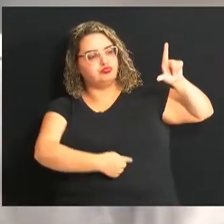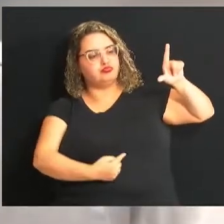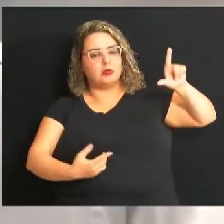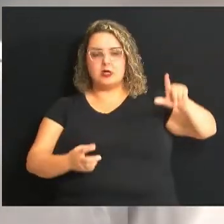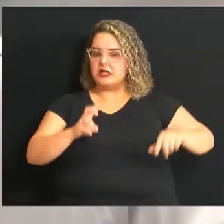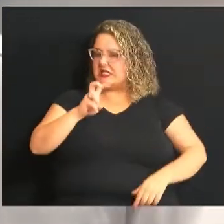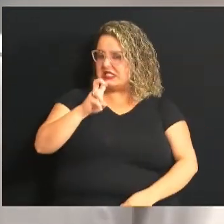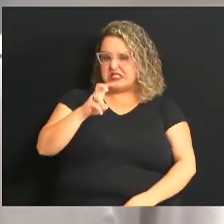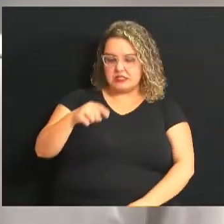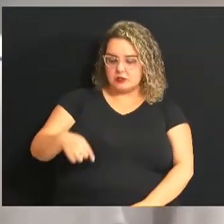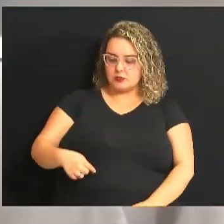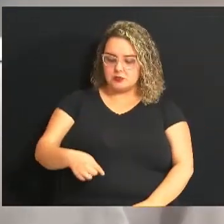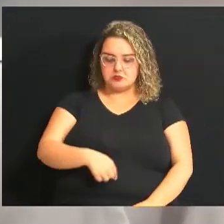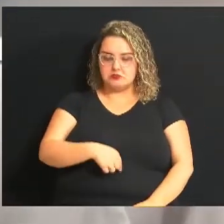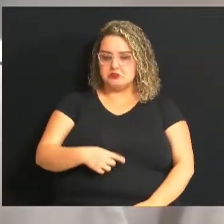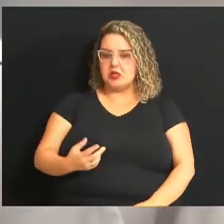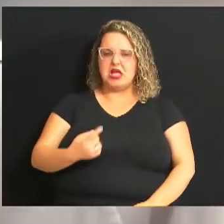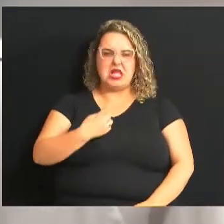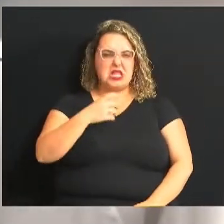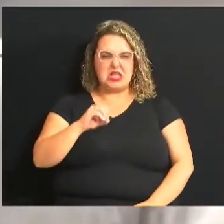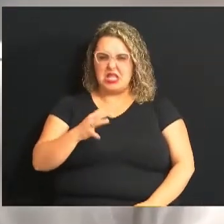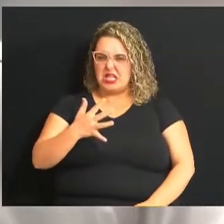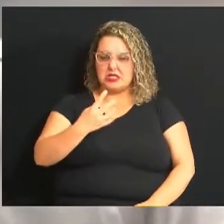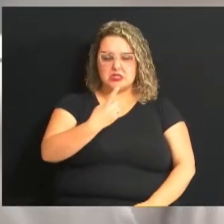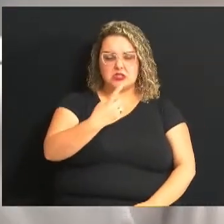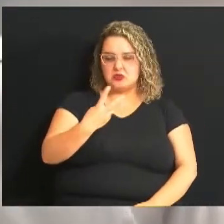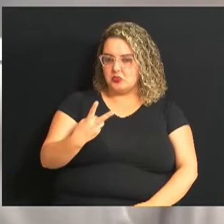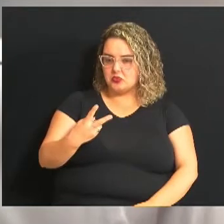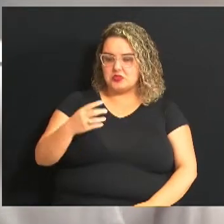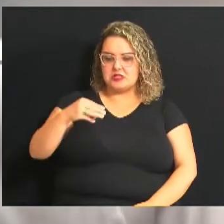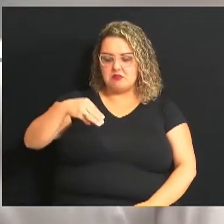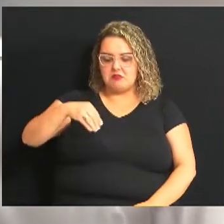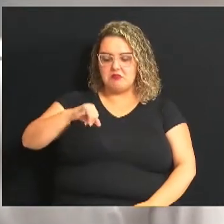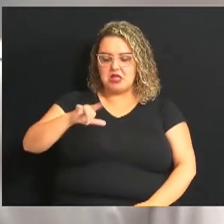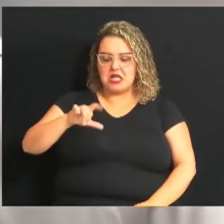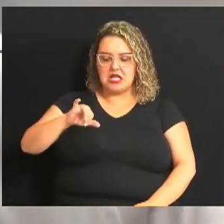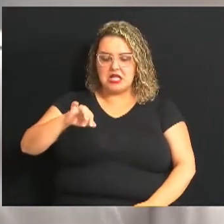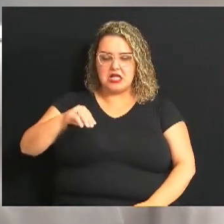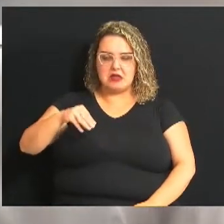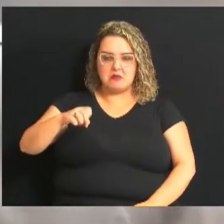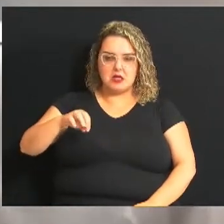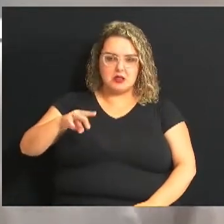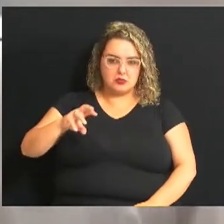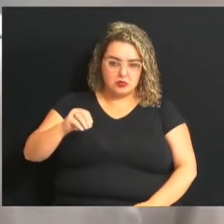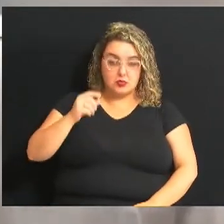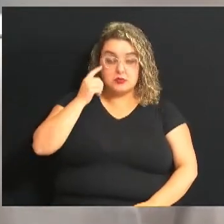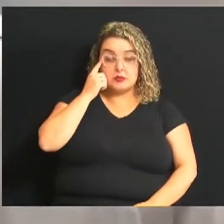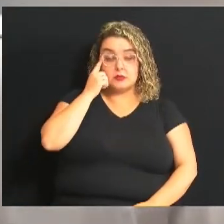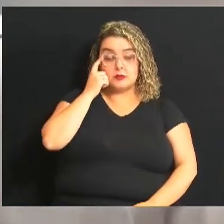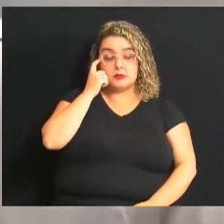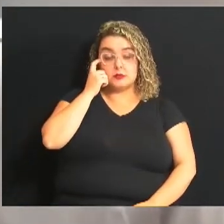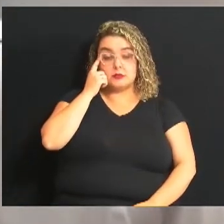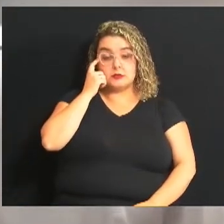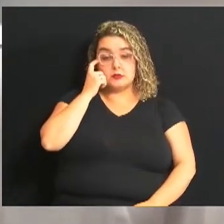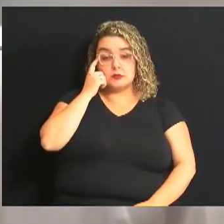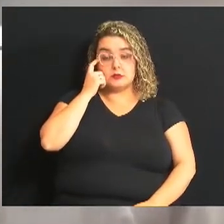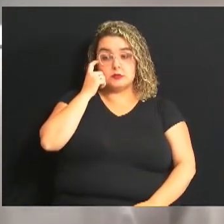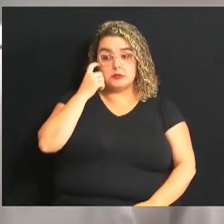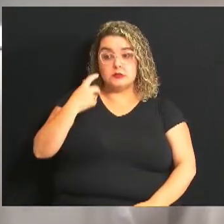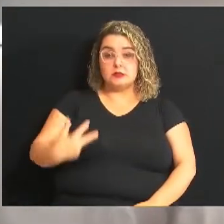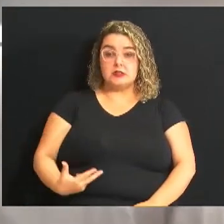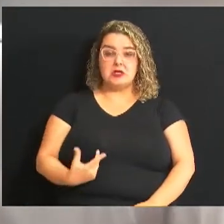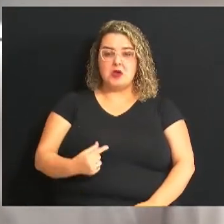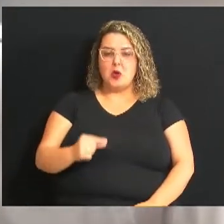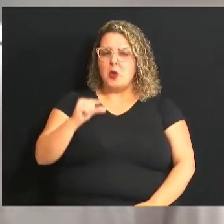abdômen, furinhos de 10, 12 milímetros, através da videolaparoscopia, que é chamada cirurgia minimamente invasiva,